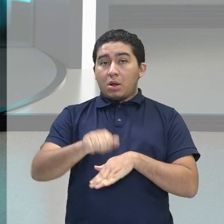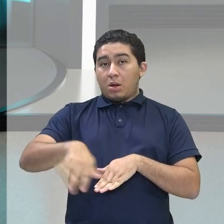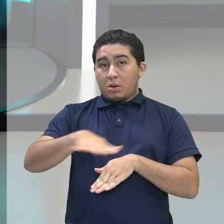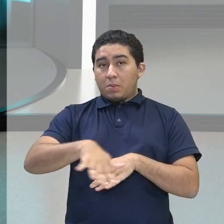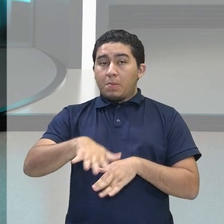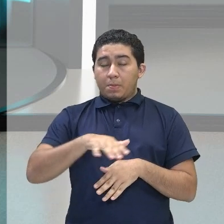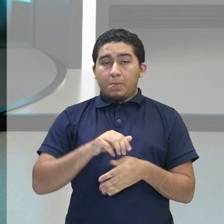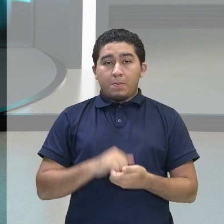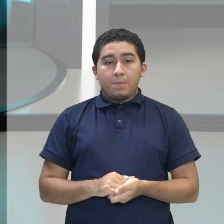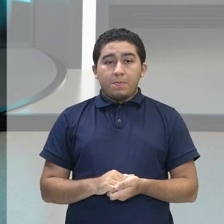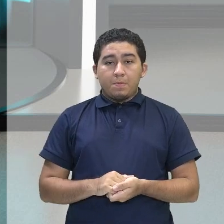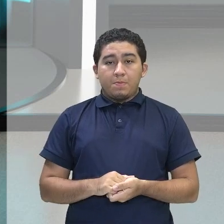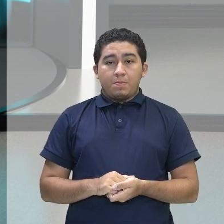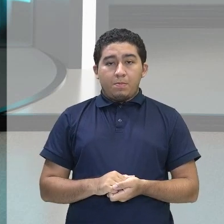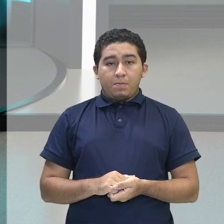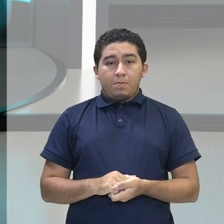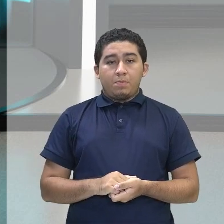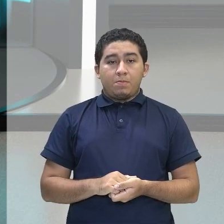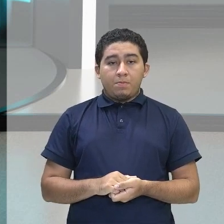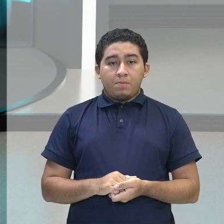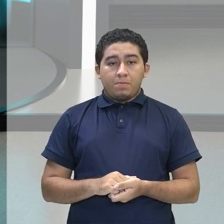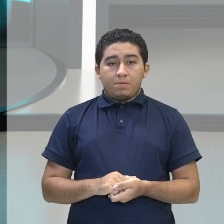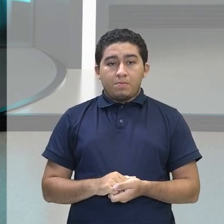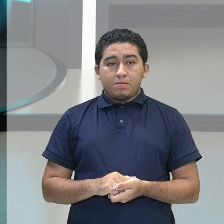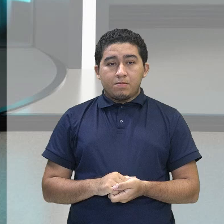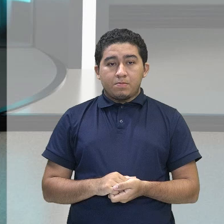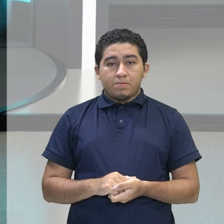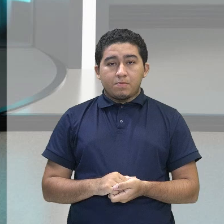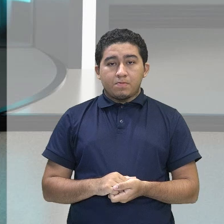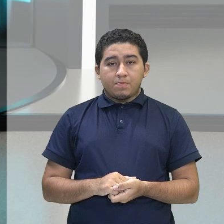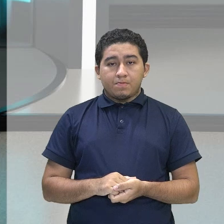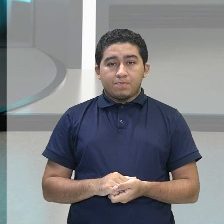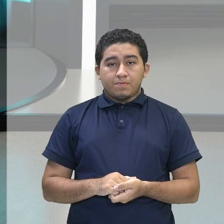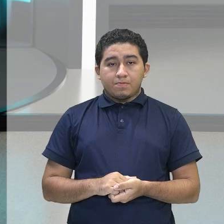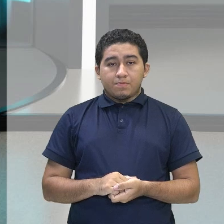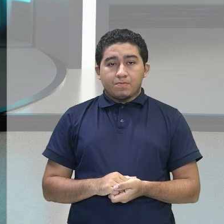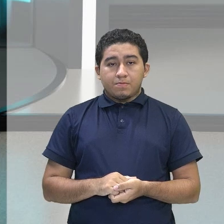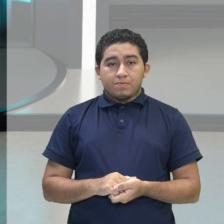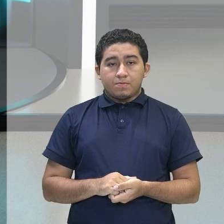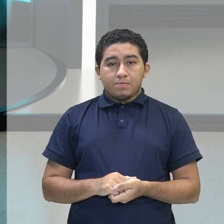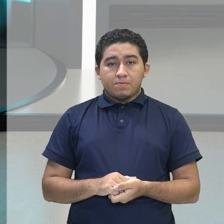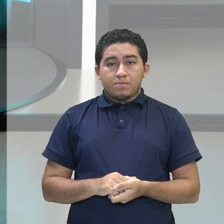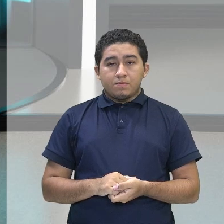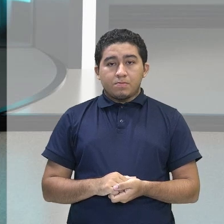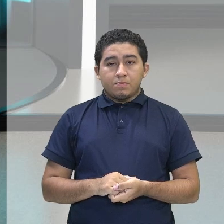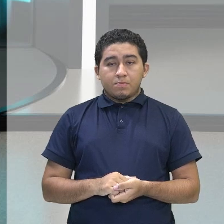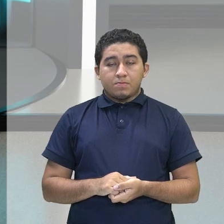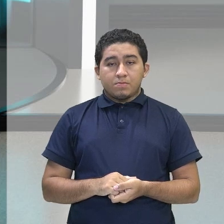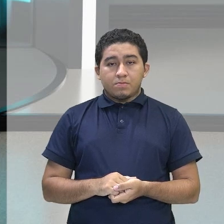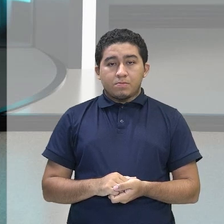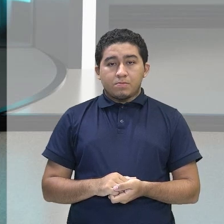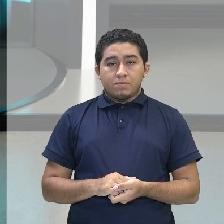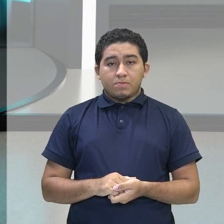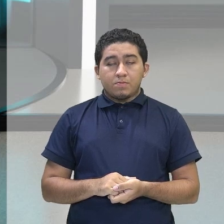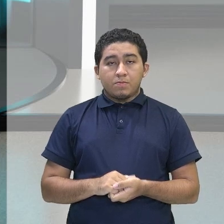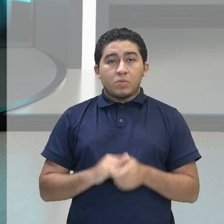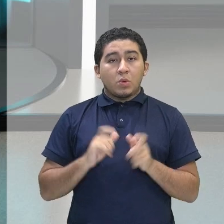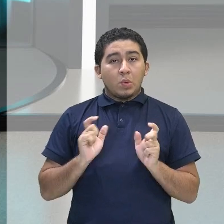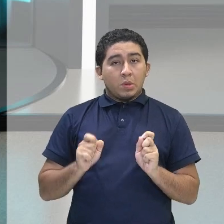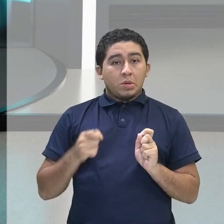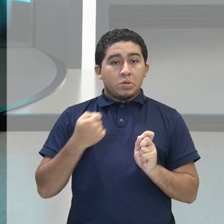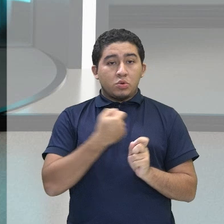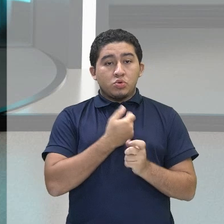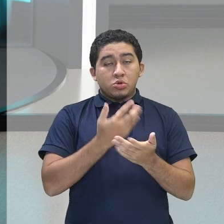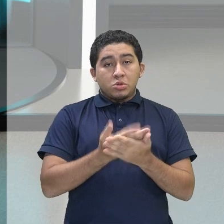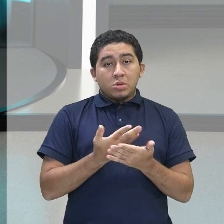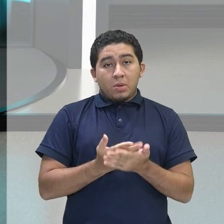né, de Computer Science. Então, o que a gente viu até agora? Então, nós vimos a estratégia de